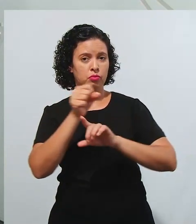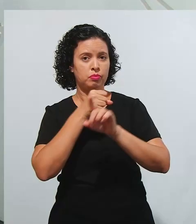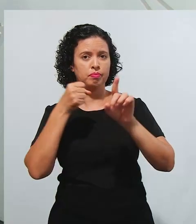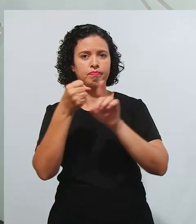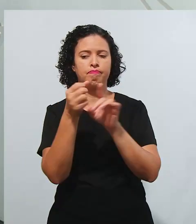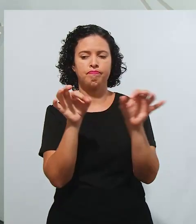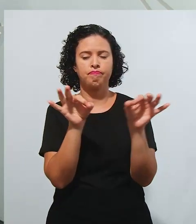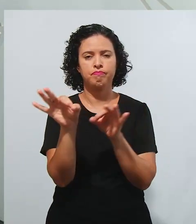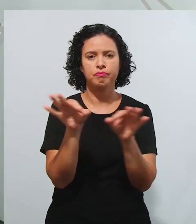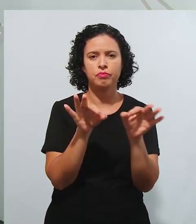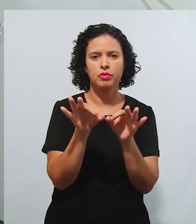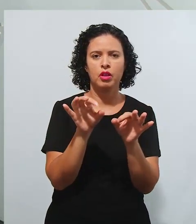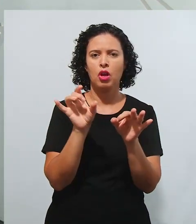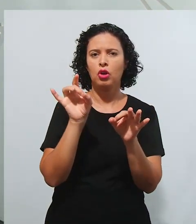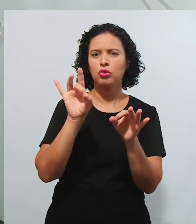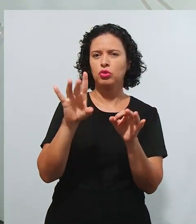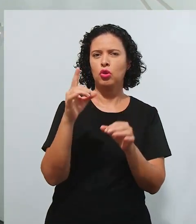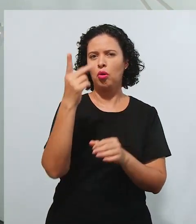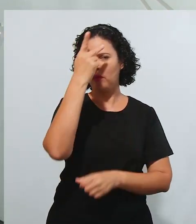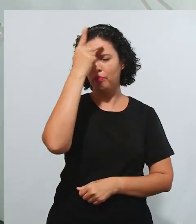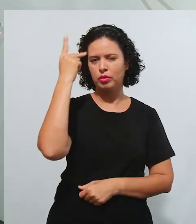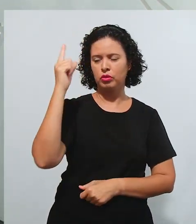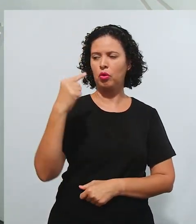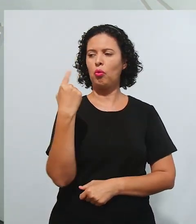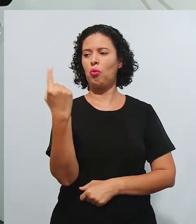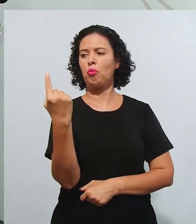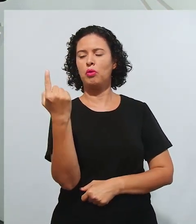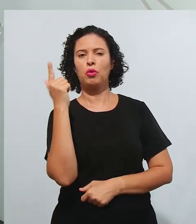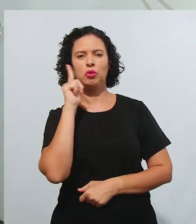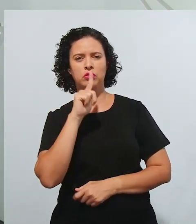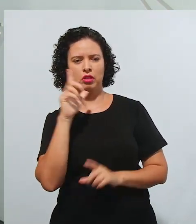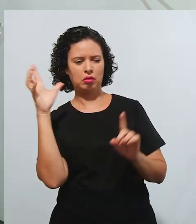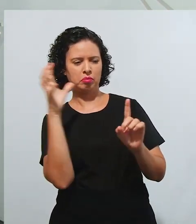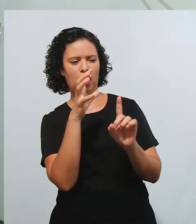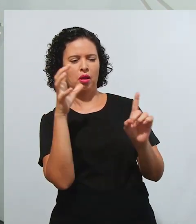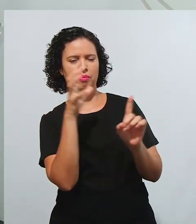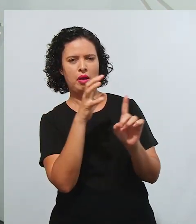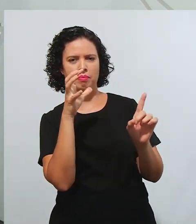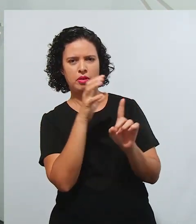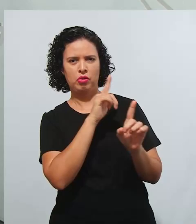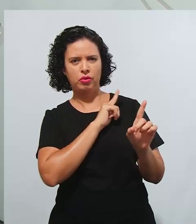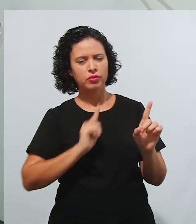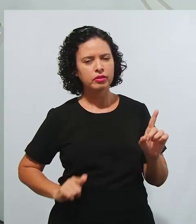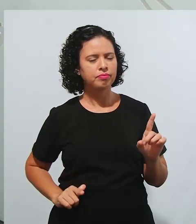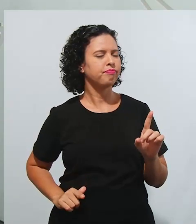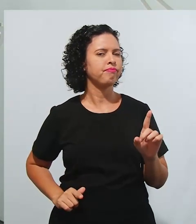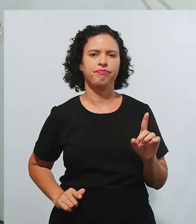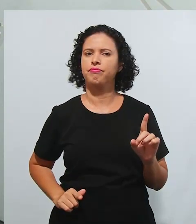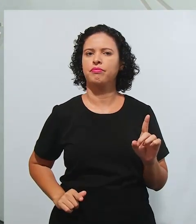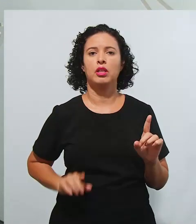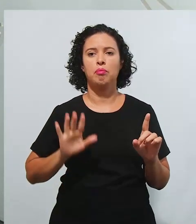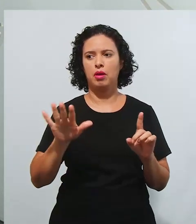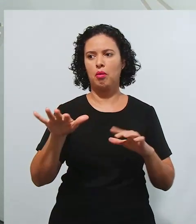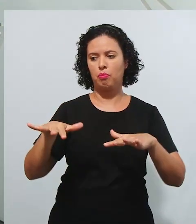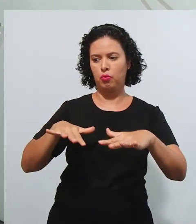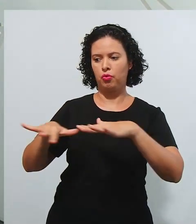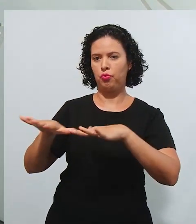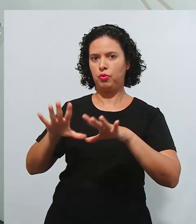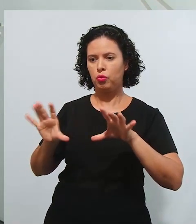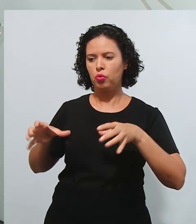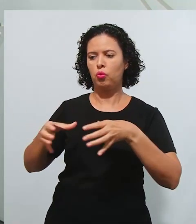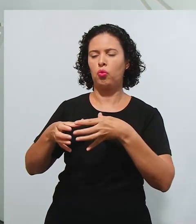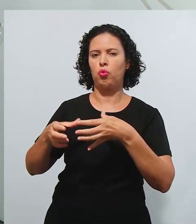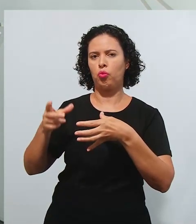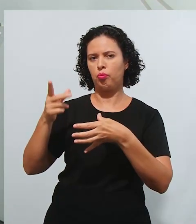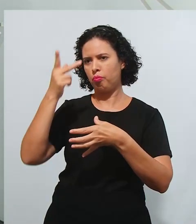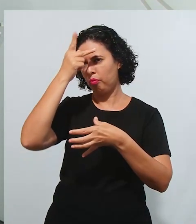organizadas. É difícil alguém sozinho, com uma ideia, conseguir influenciar de verdade uma política pública. Mas quando o movimento se